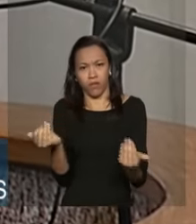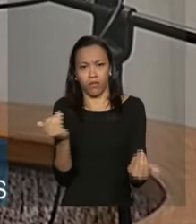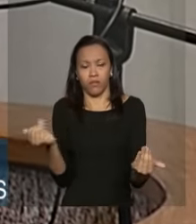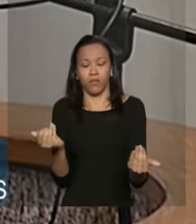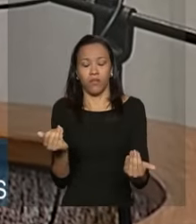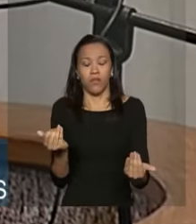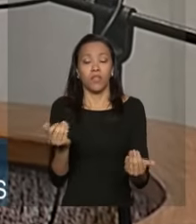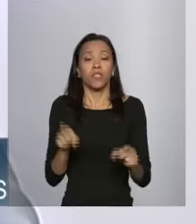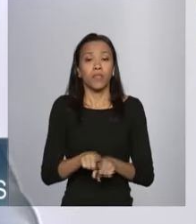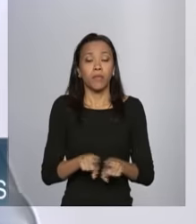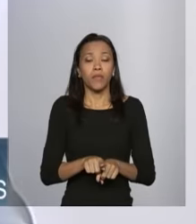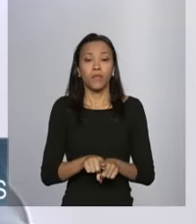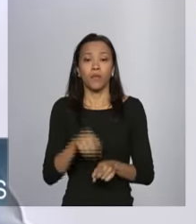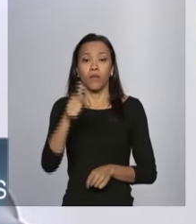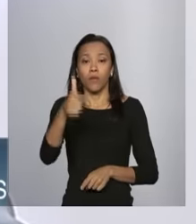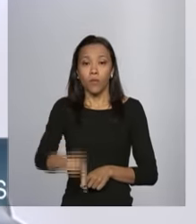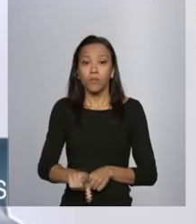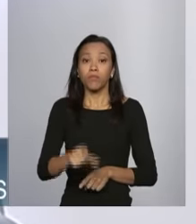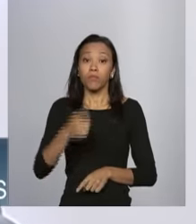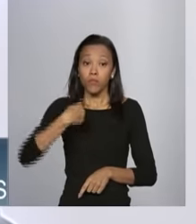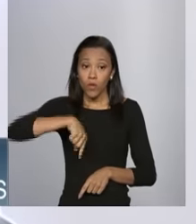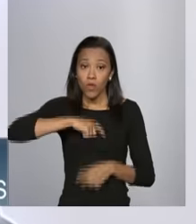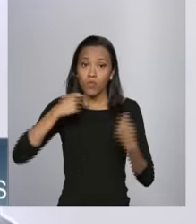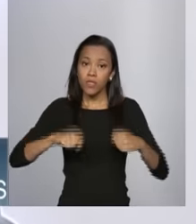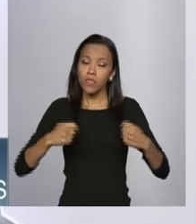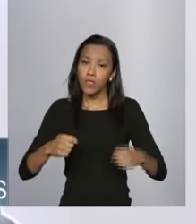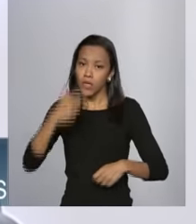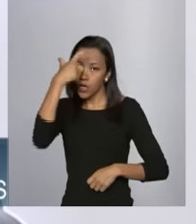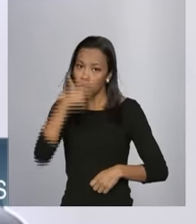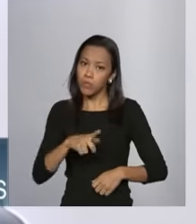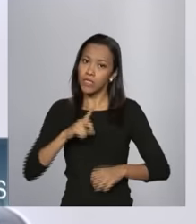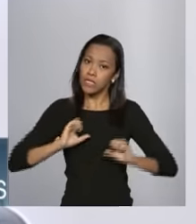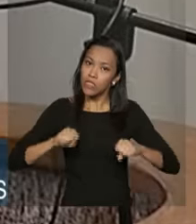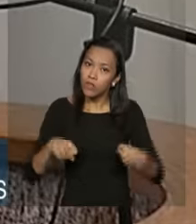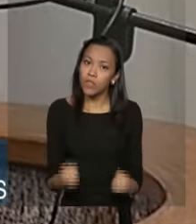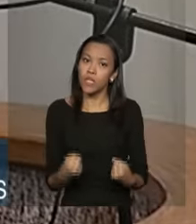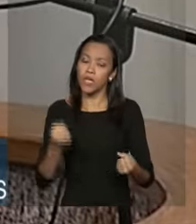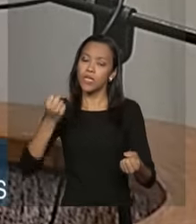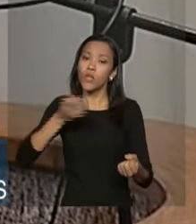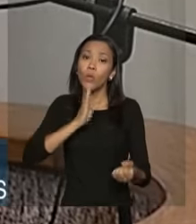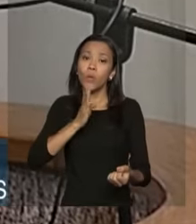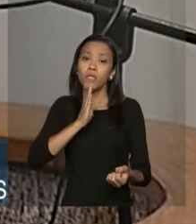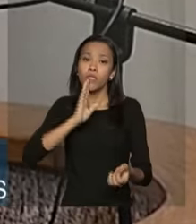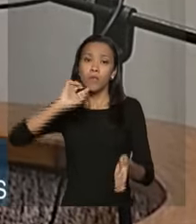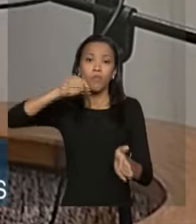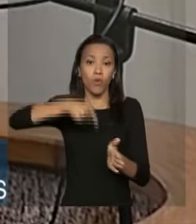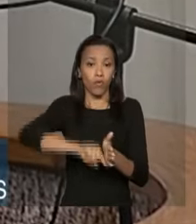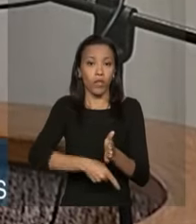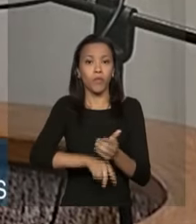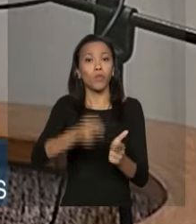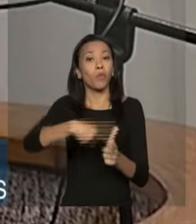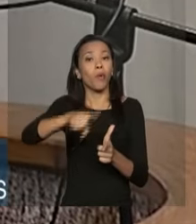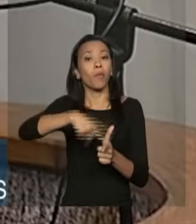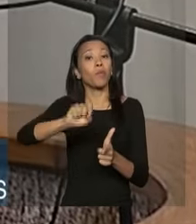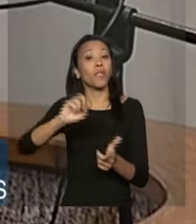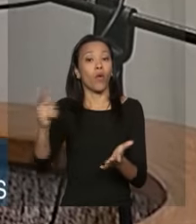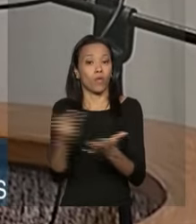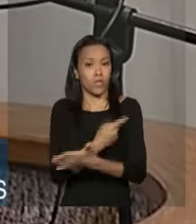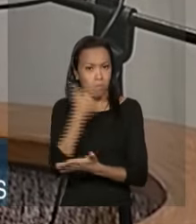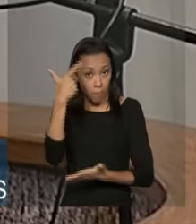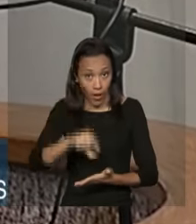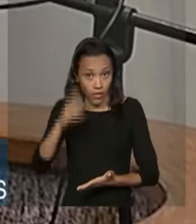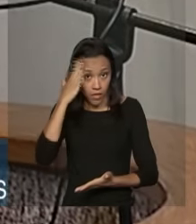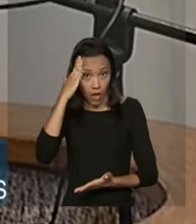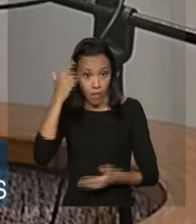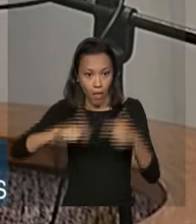ao esforço de conhecer as dimensões reais do problema quanto mais sabemos mais ajustada é a